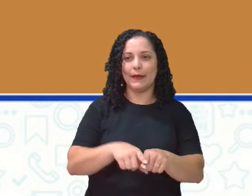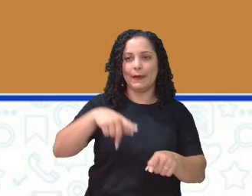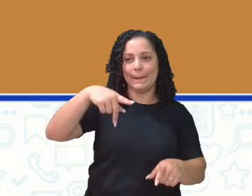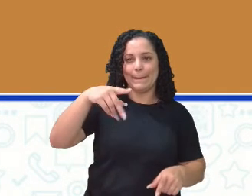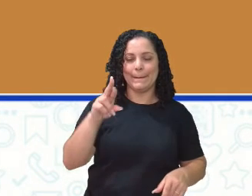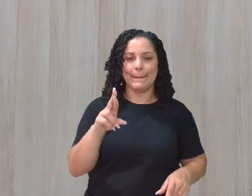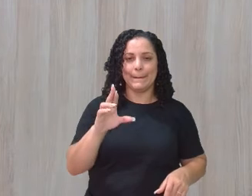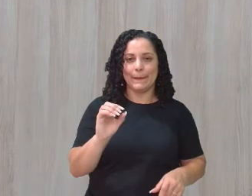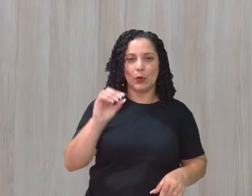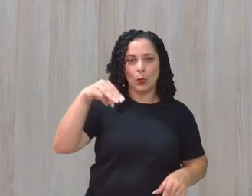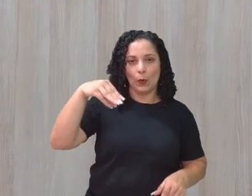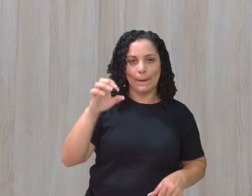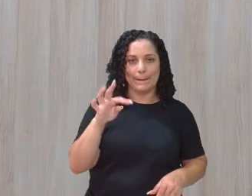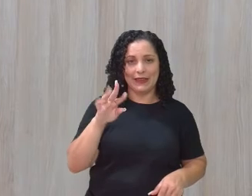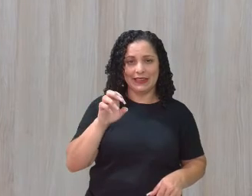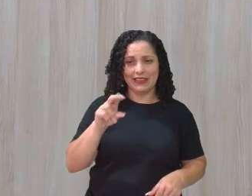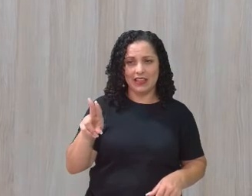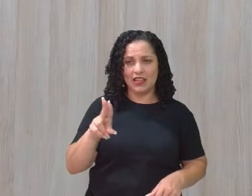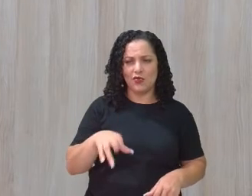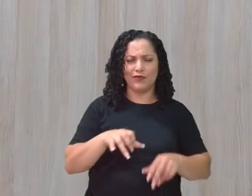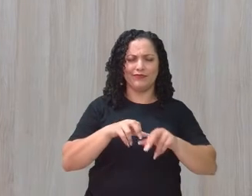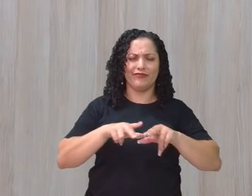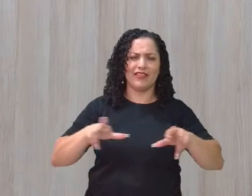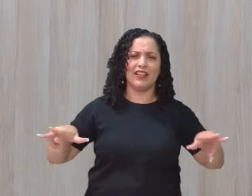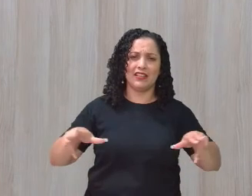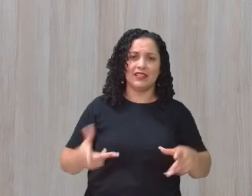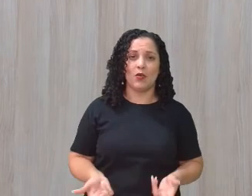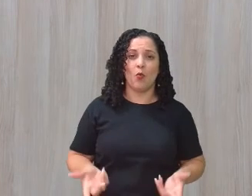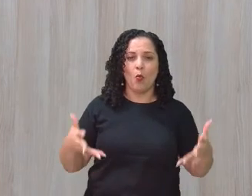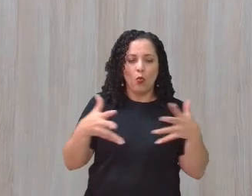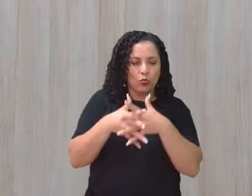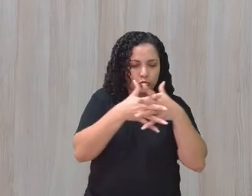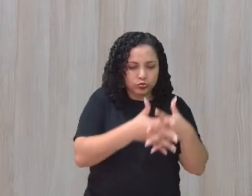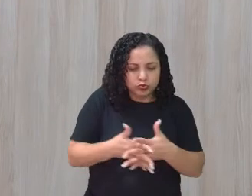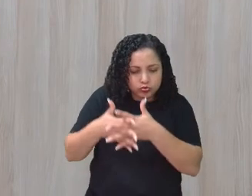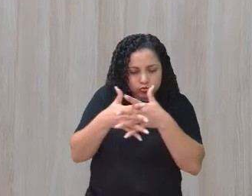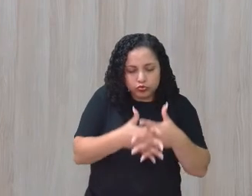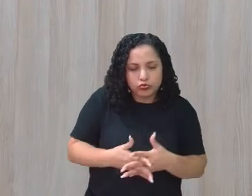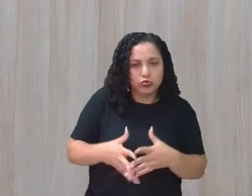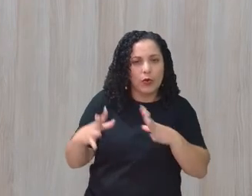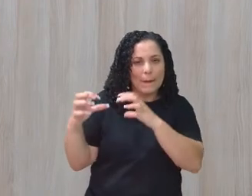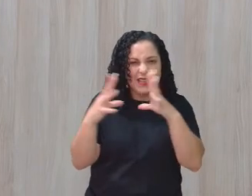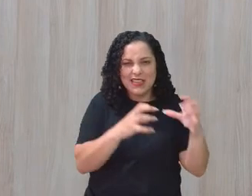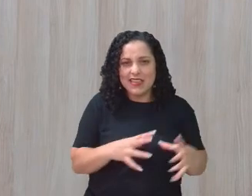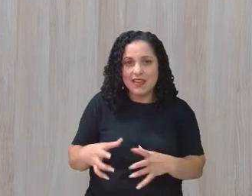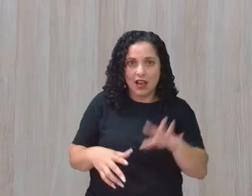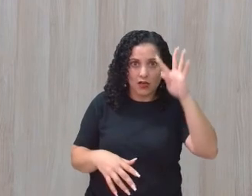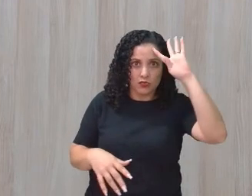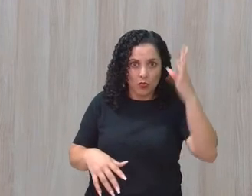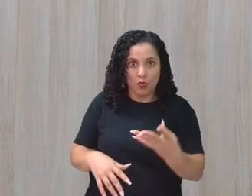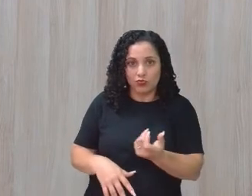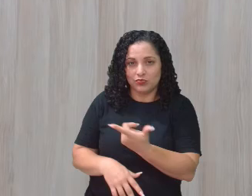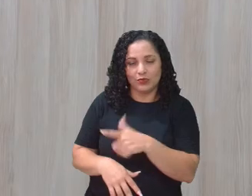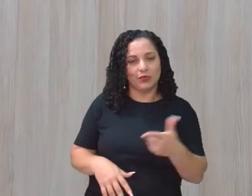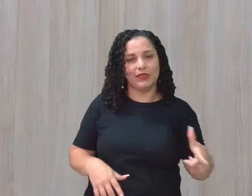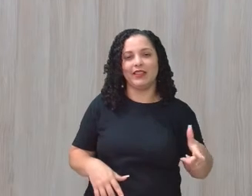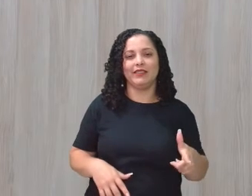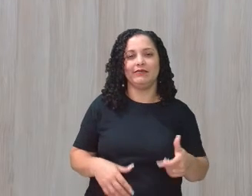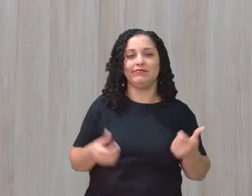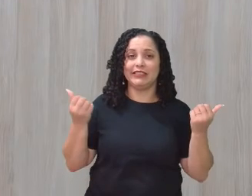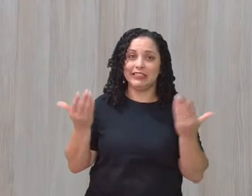tão grandes, que eles não têm solução. Quando isso acontece, a gente chama essas personagens